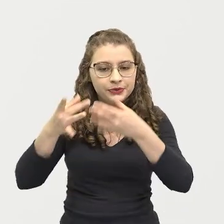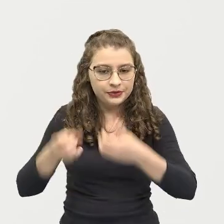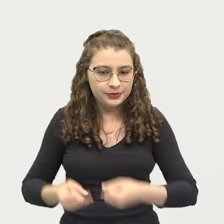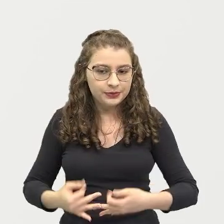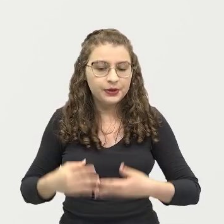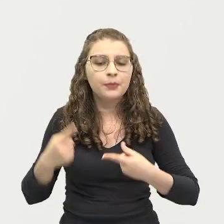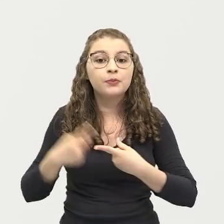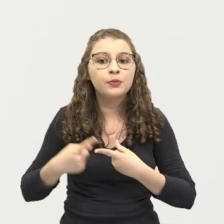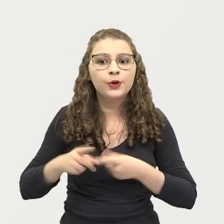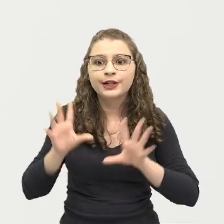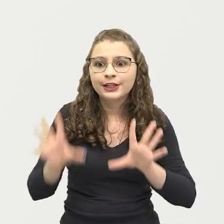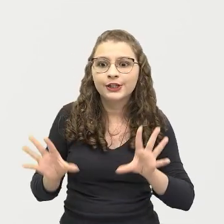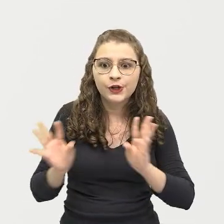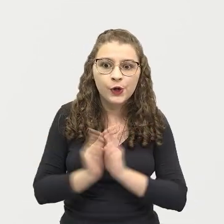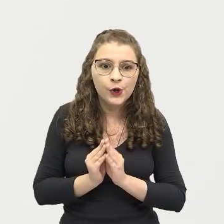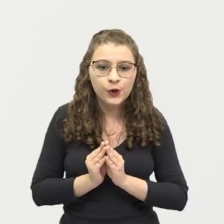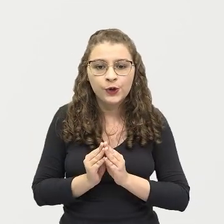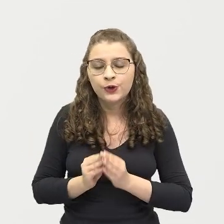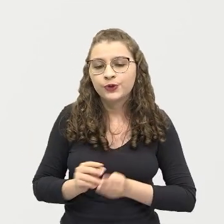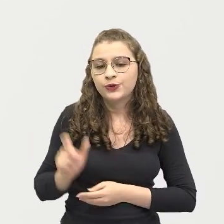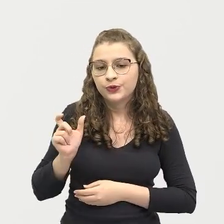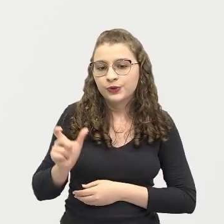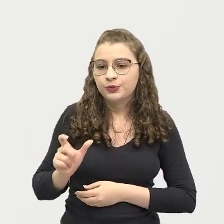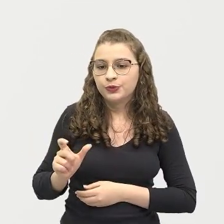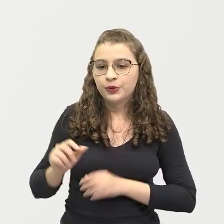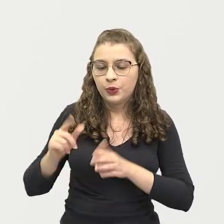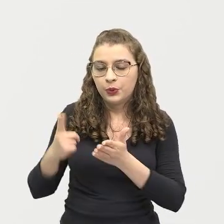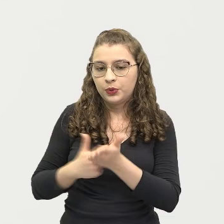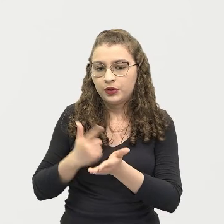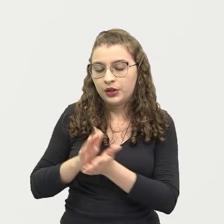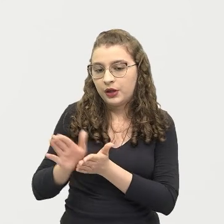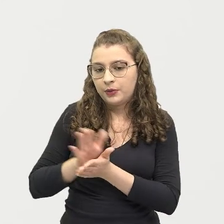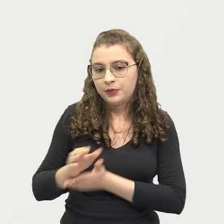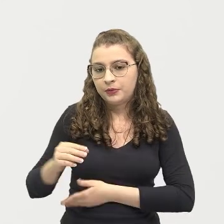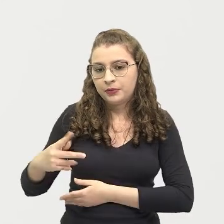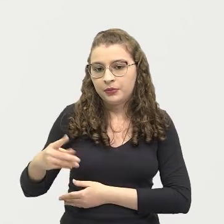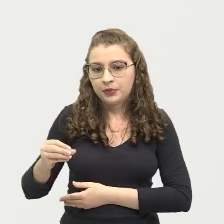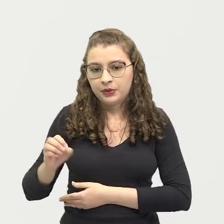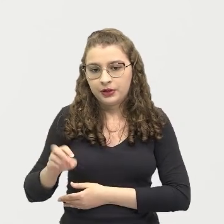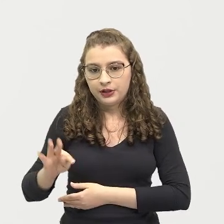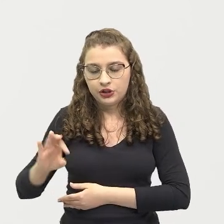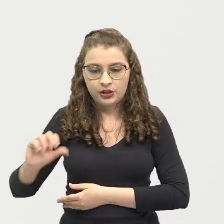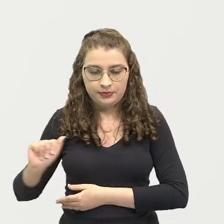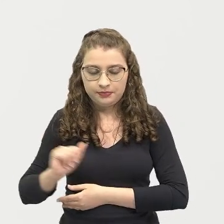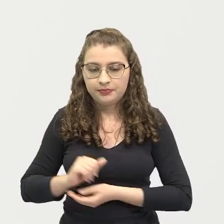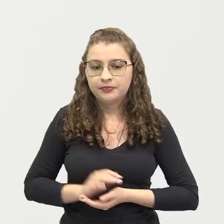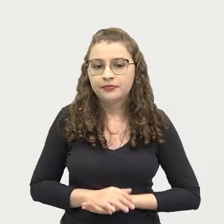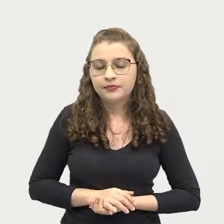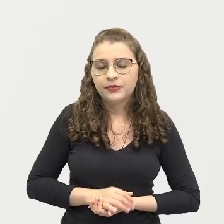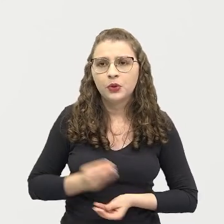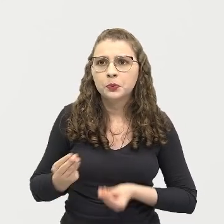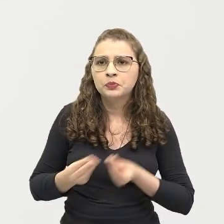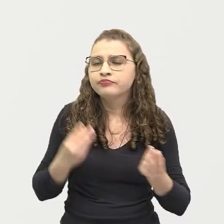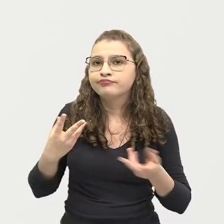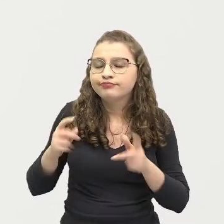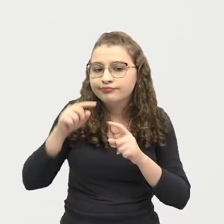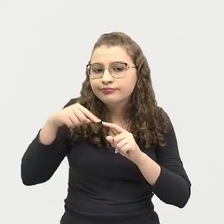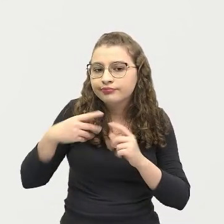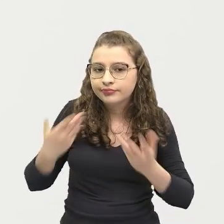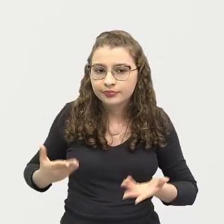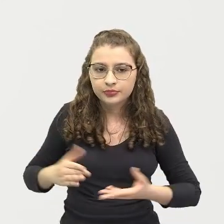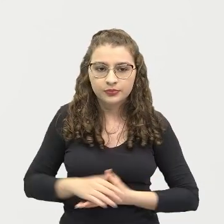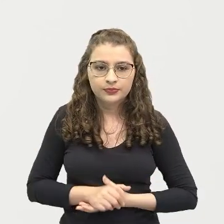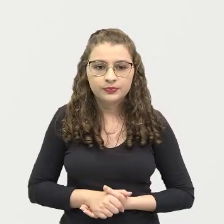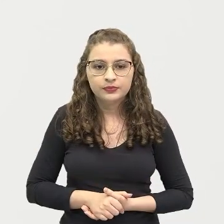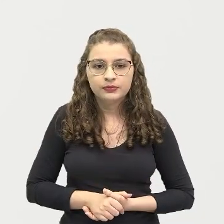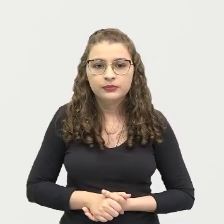por que ele resumiu nessa obra poética, o Manuel Bandeira, toda essa perspectiva, o que eles pretendiam.